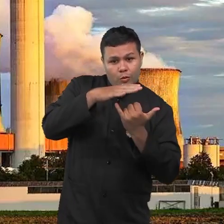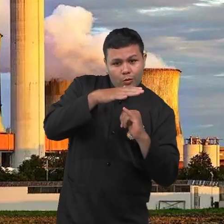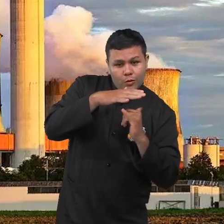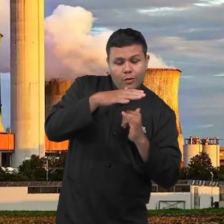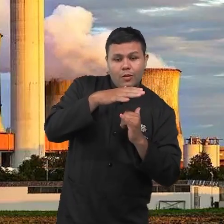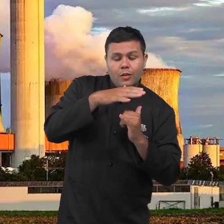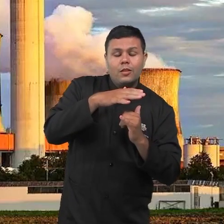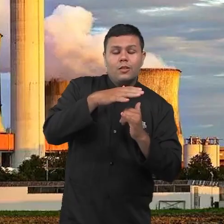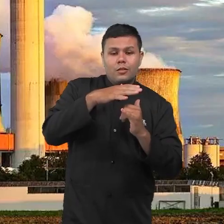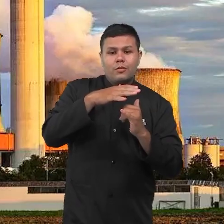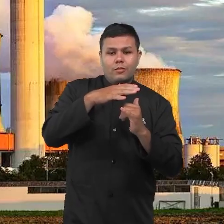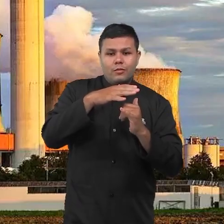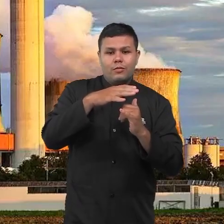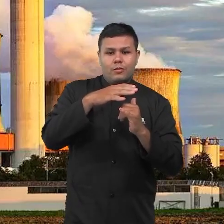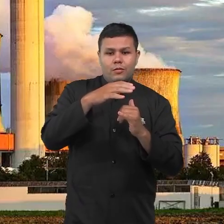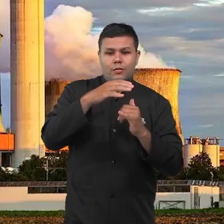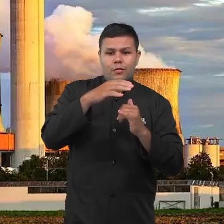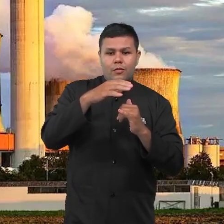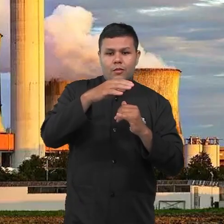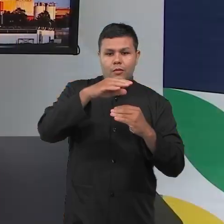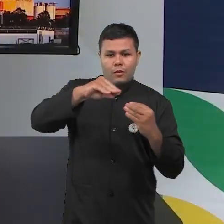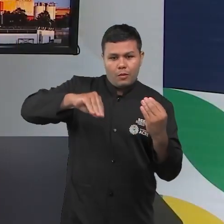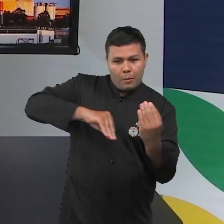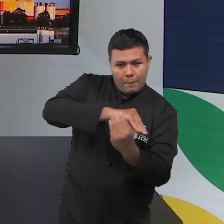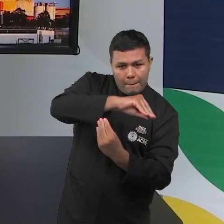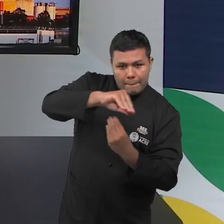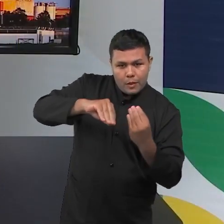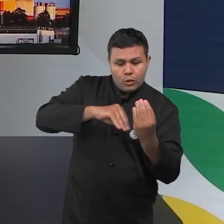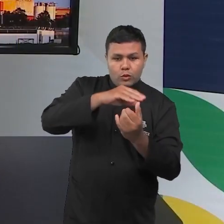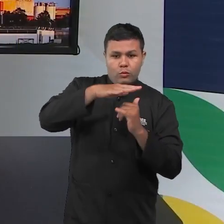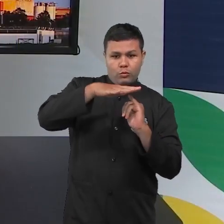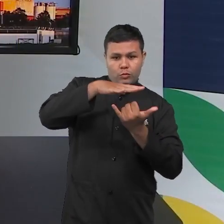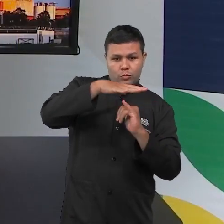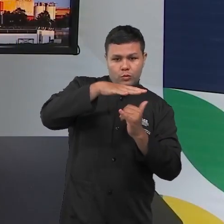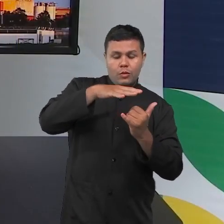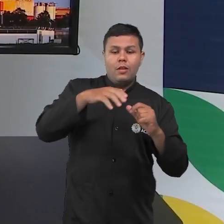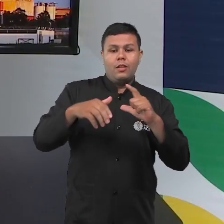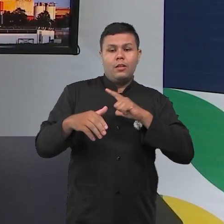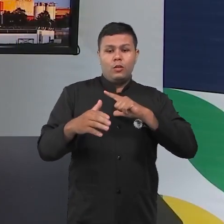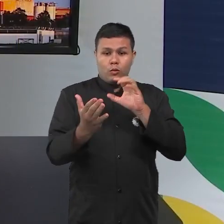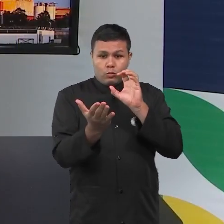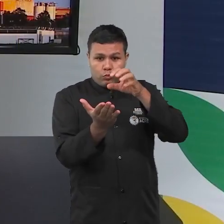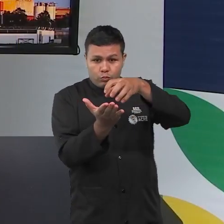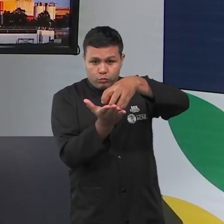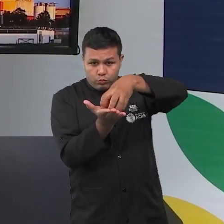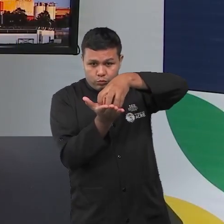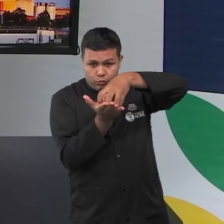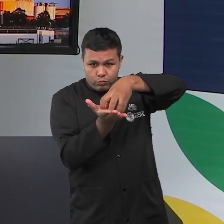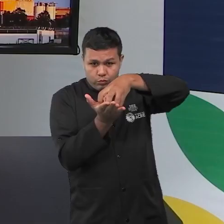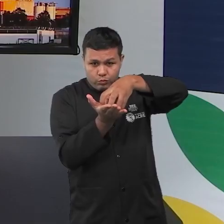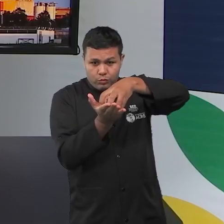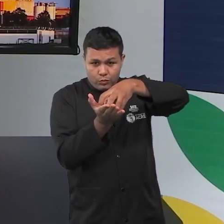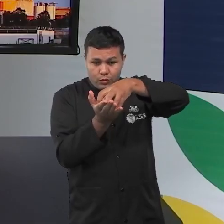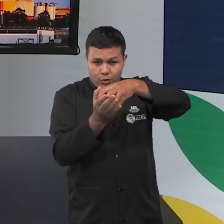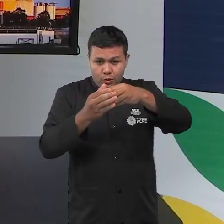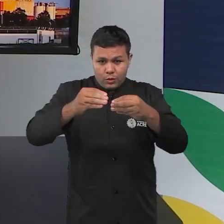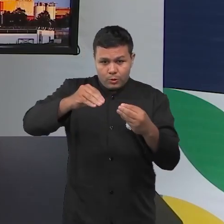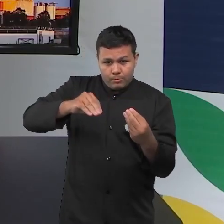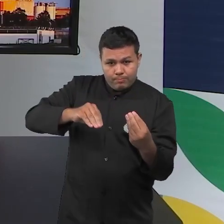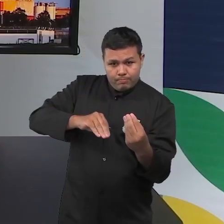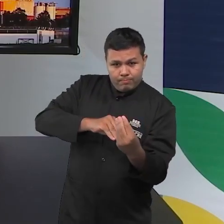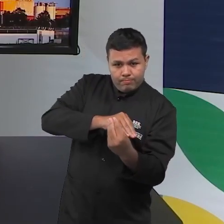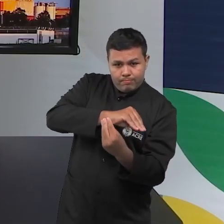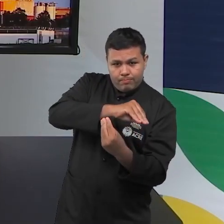acontecer de reações nucleares. Então, eu tenho ali núcleos, e esses núcleos eles vão reagir, e dentro